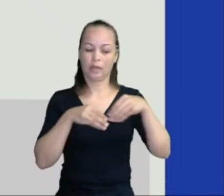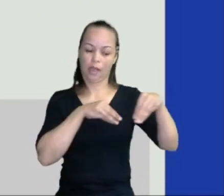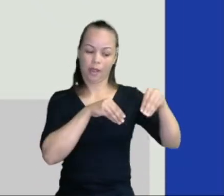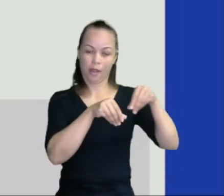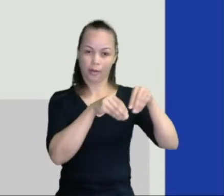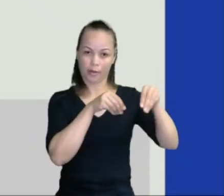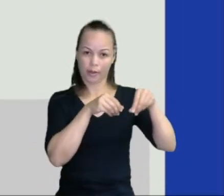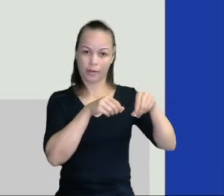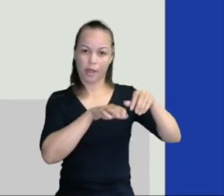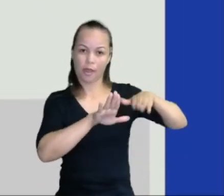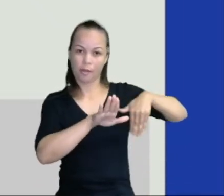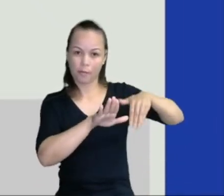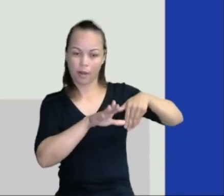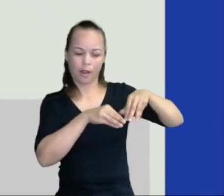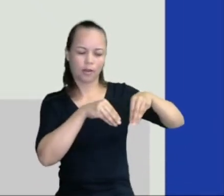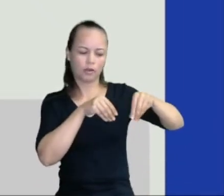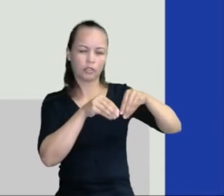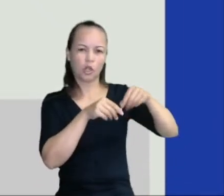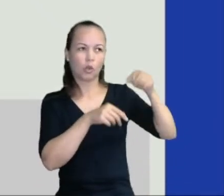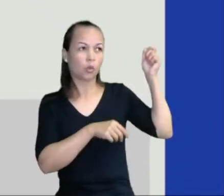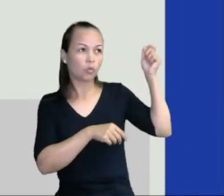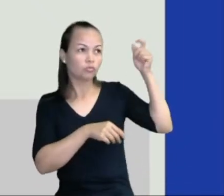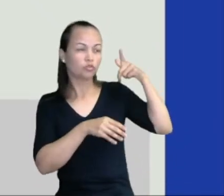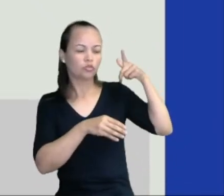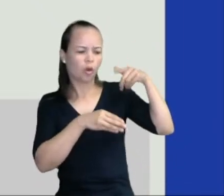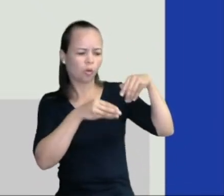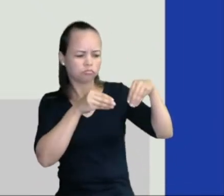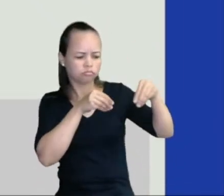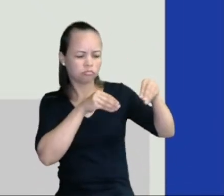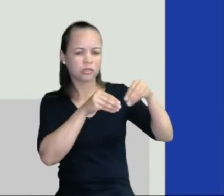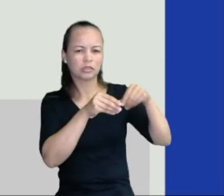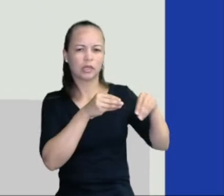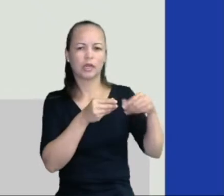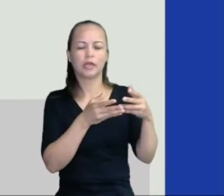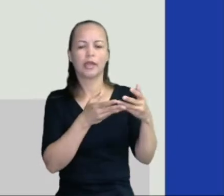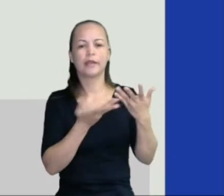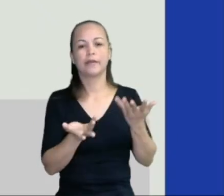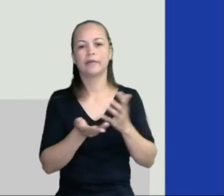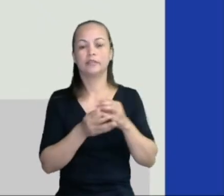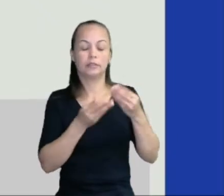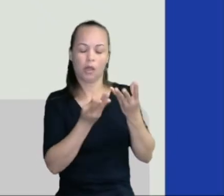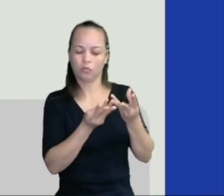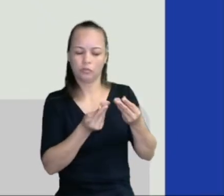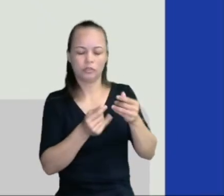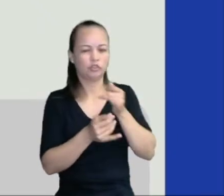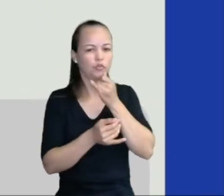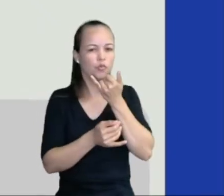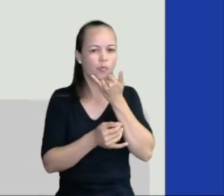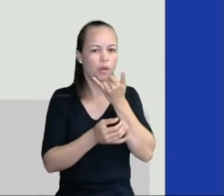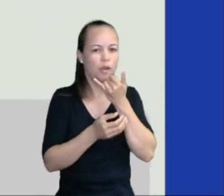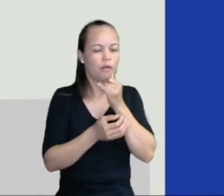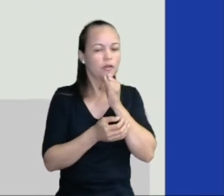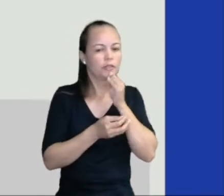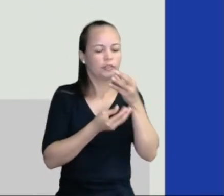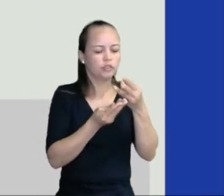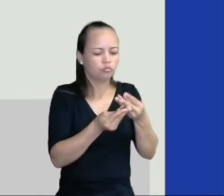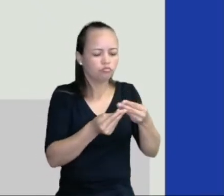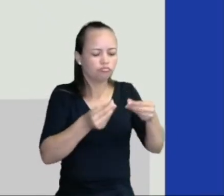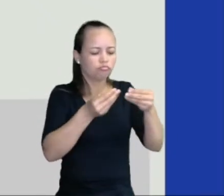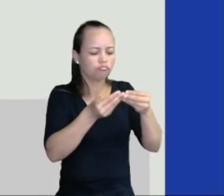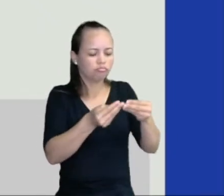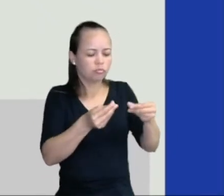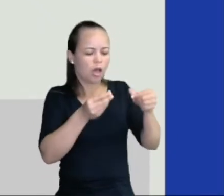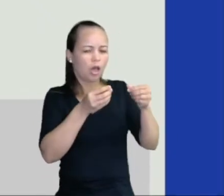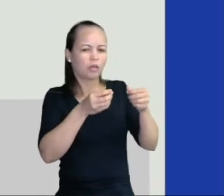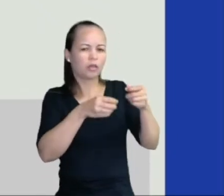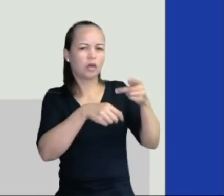praia, isso mesmo, quando o sol ali incide sobre a areia, tá bom? São transformadas em pequenas partículas